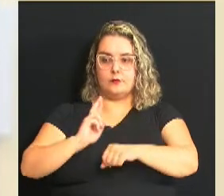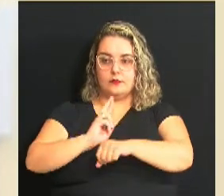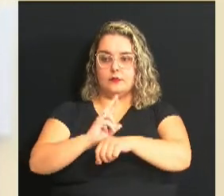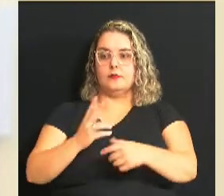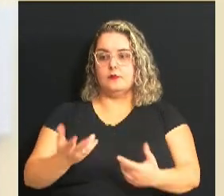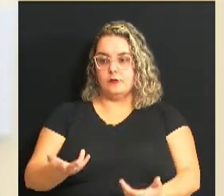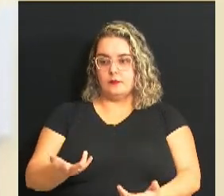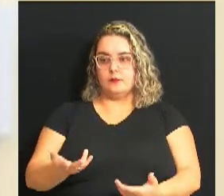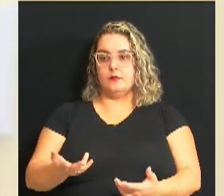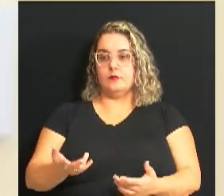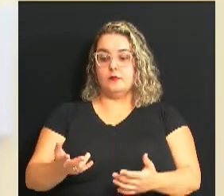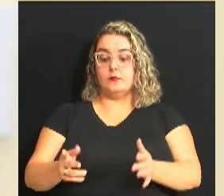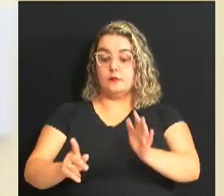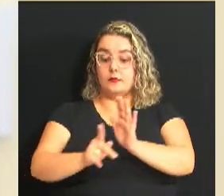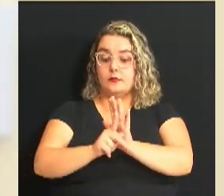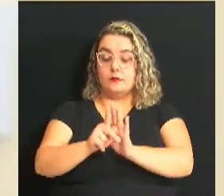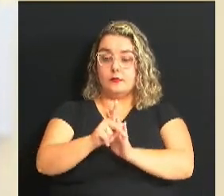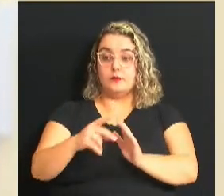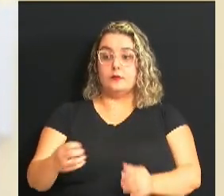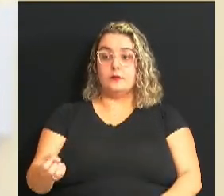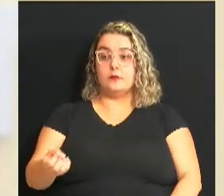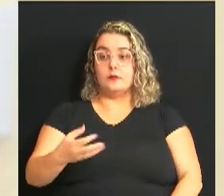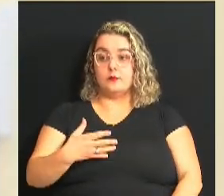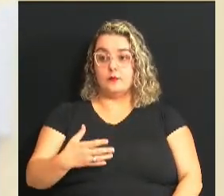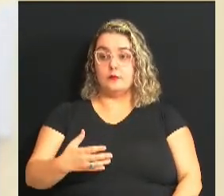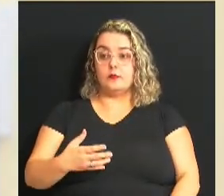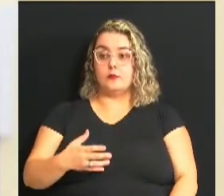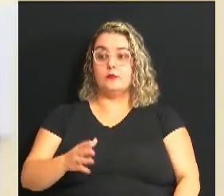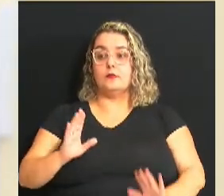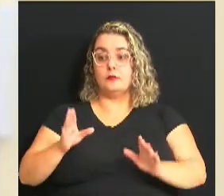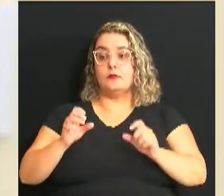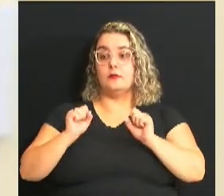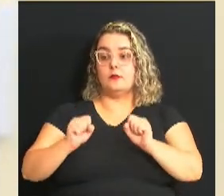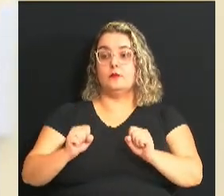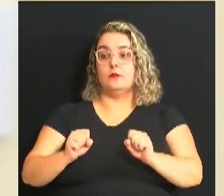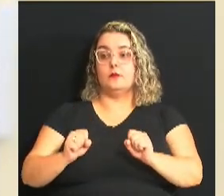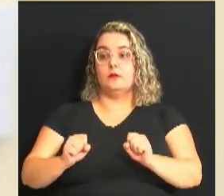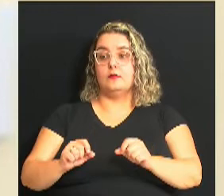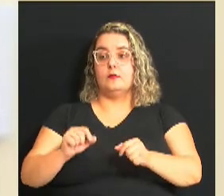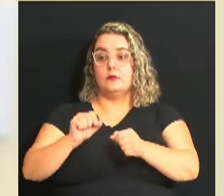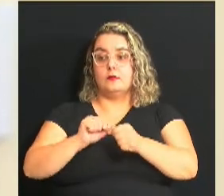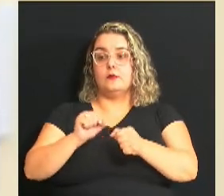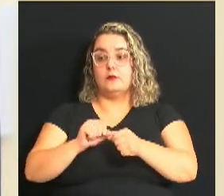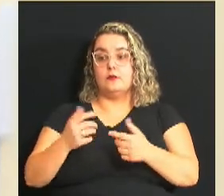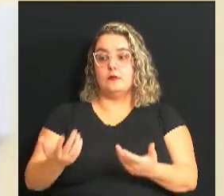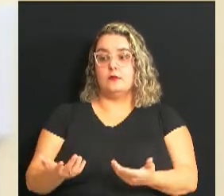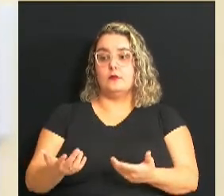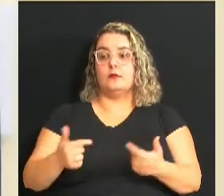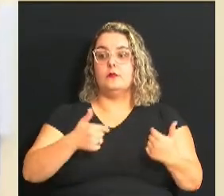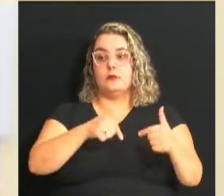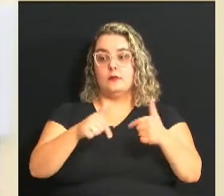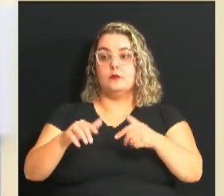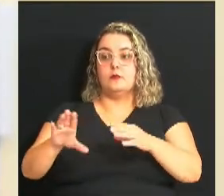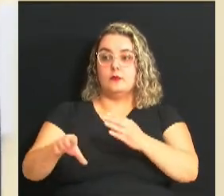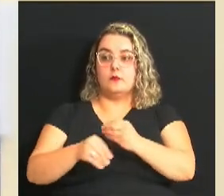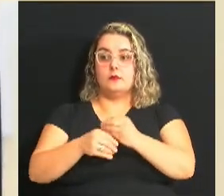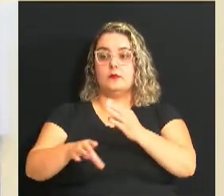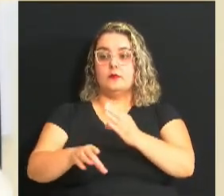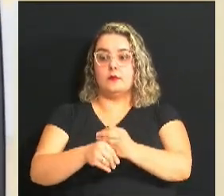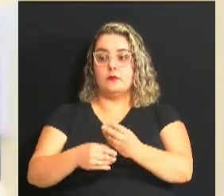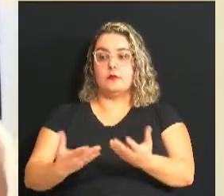com o projeto atualizado, você já pode realizar e ir trabalhando nessas emendas que vão ajudar